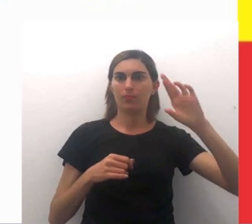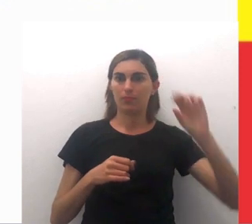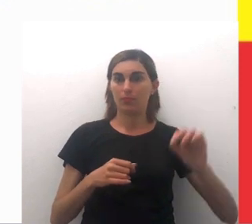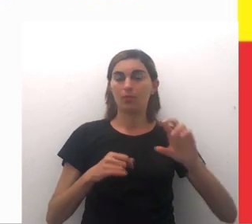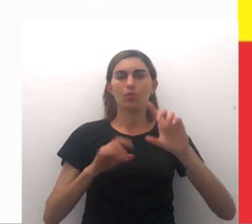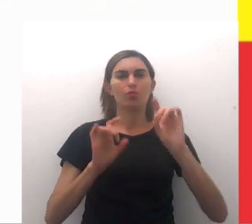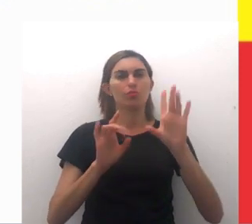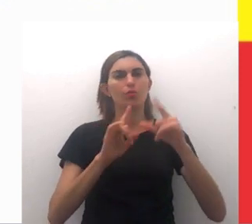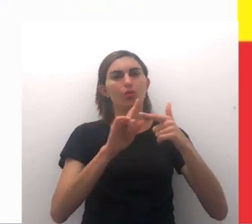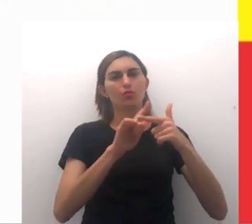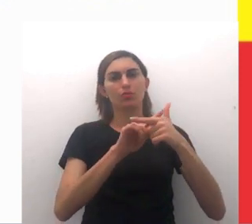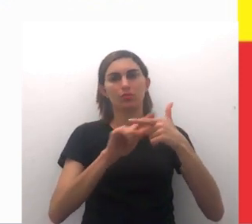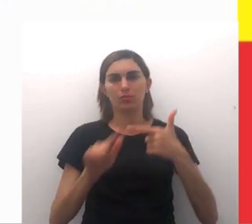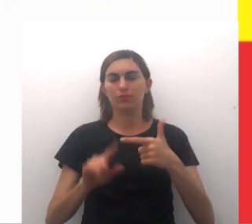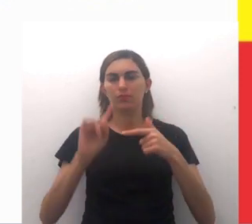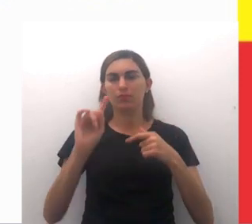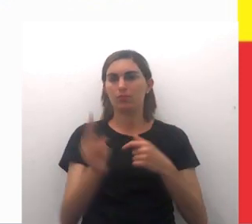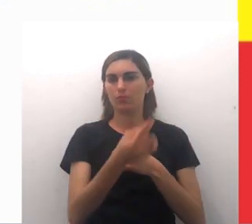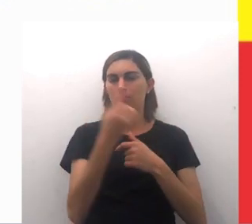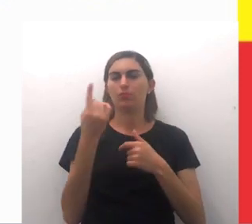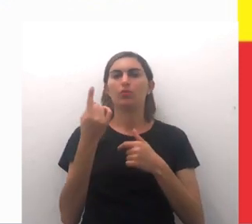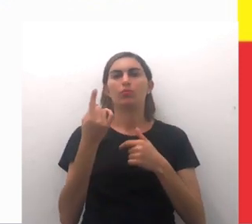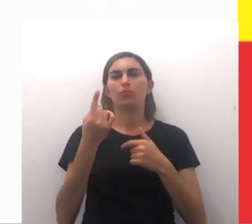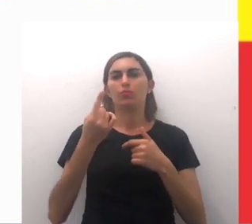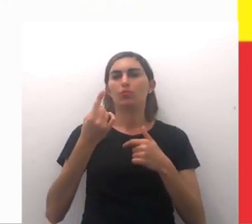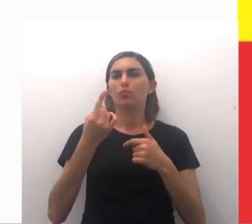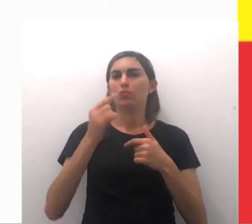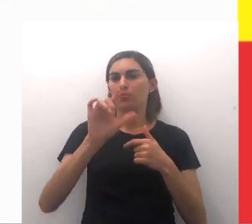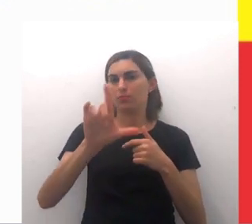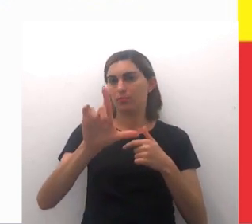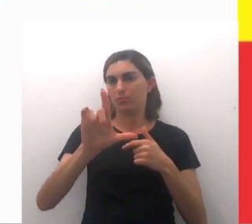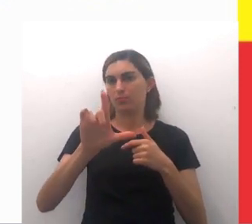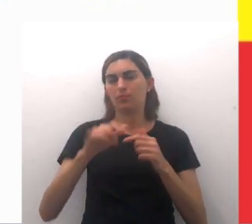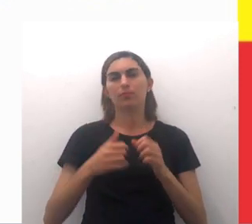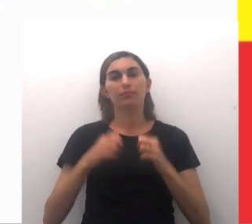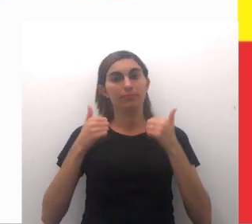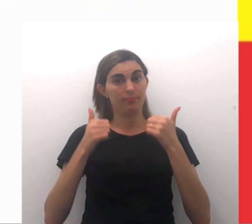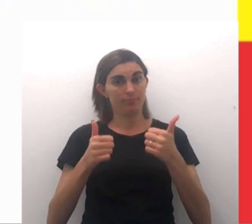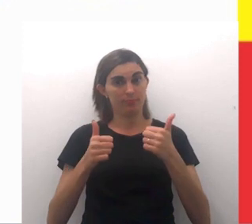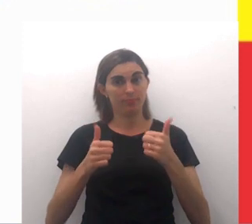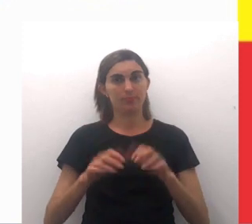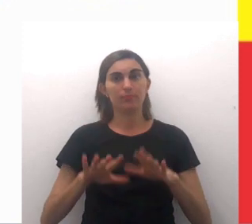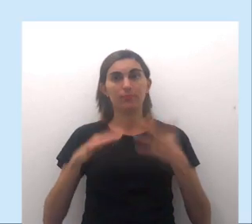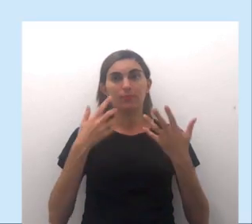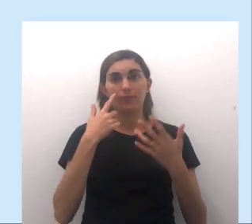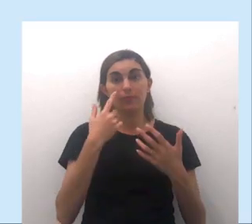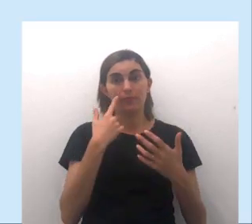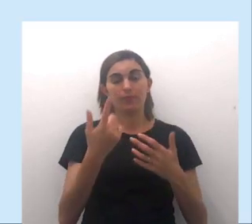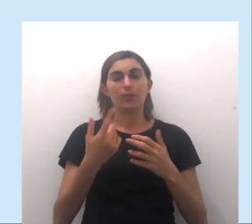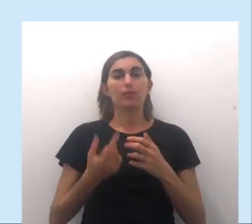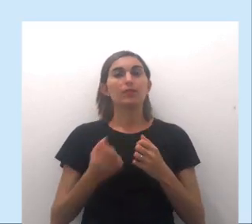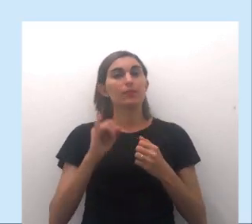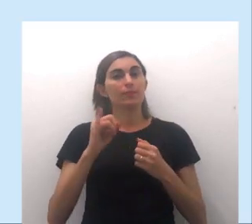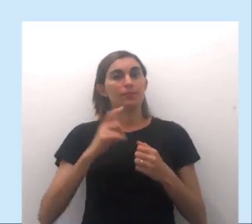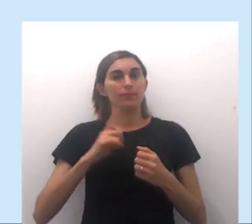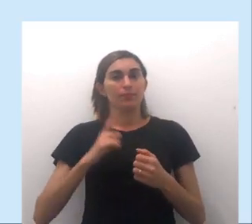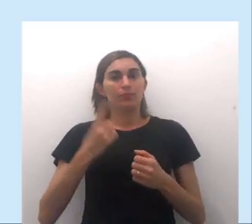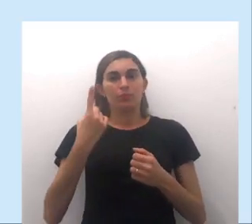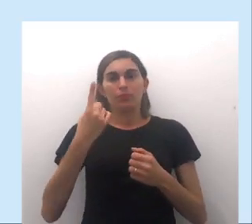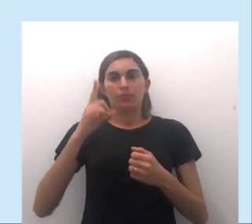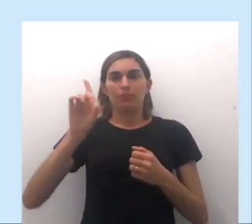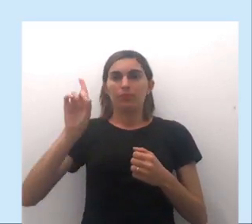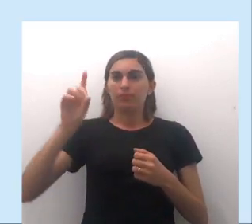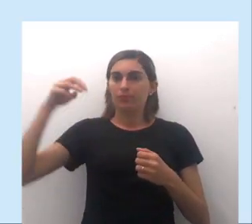cúbico, é só dividir por 1000, que vai dar 1000 litros. Beleza? A viagem é o seguinte: se eu tenho